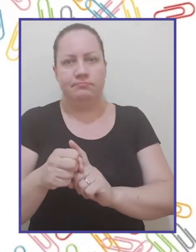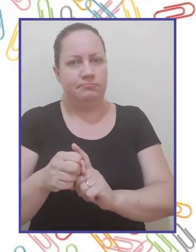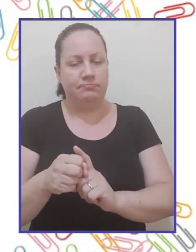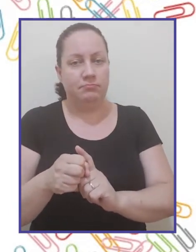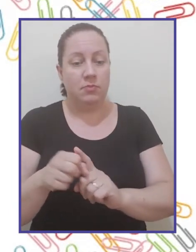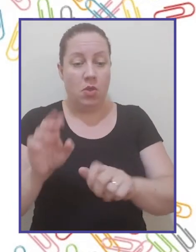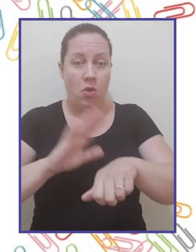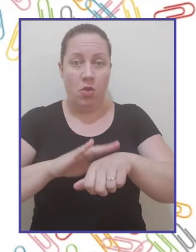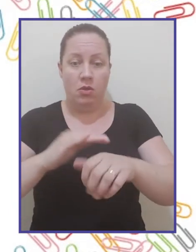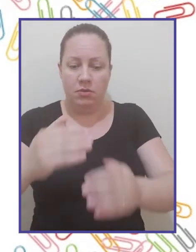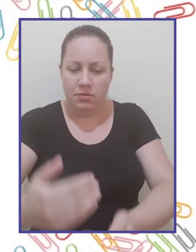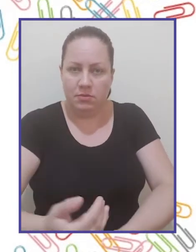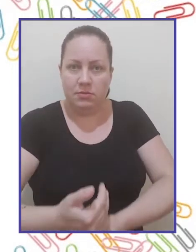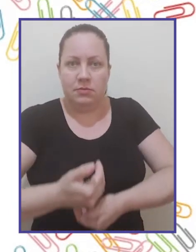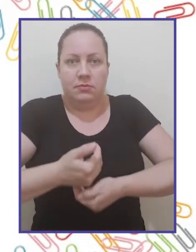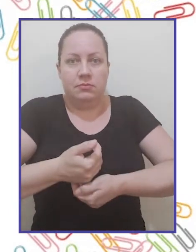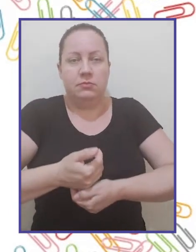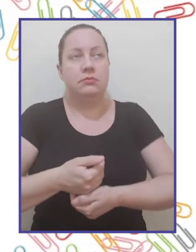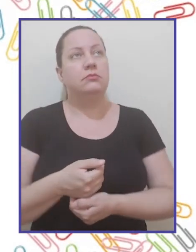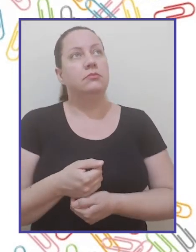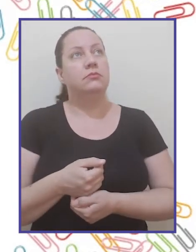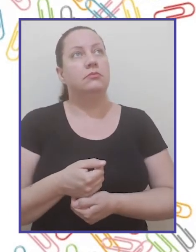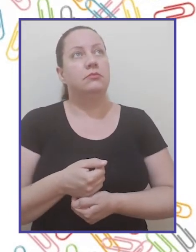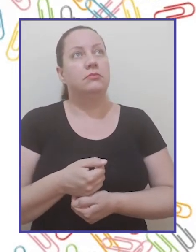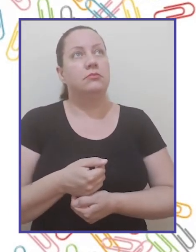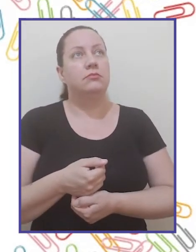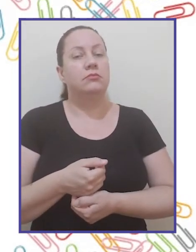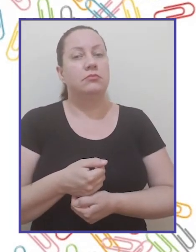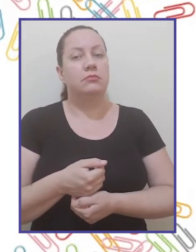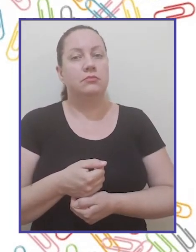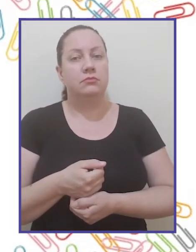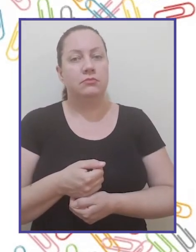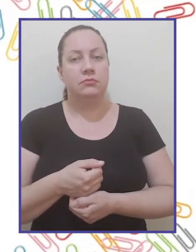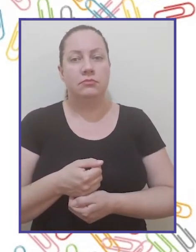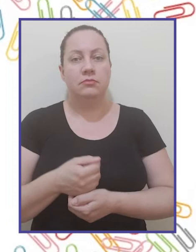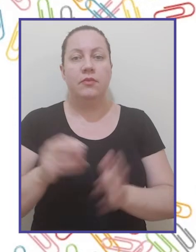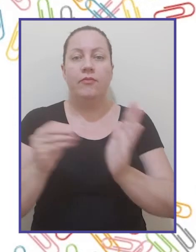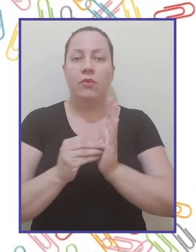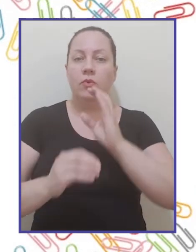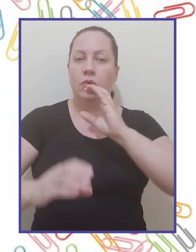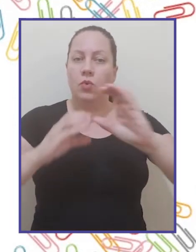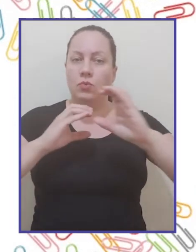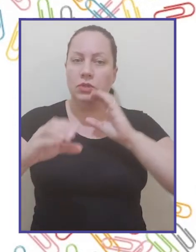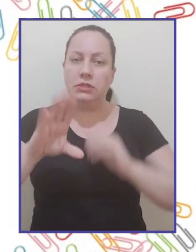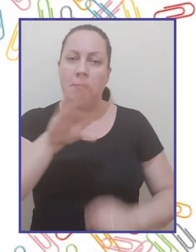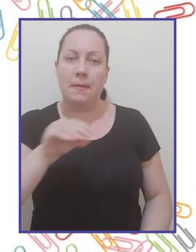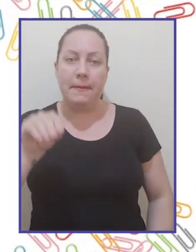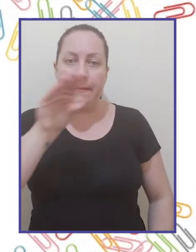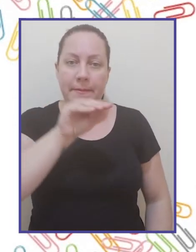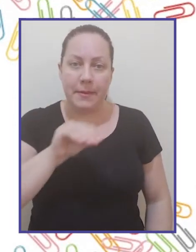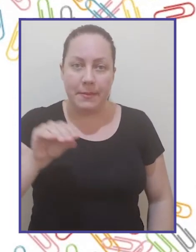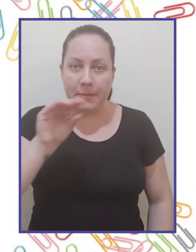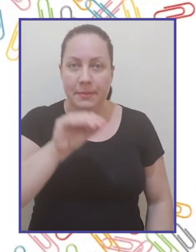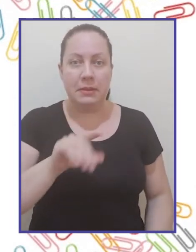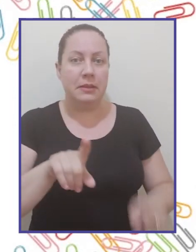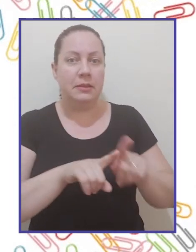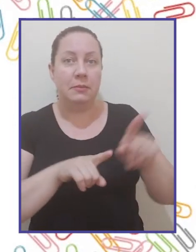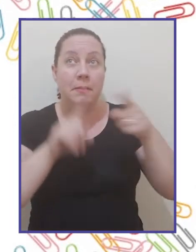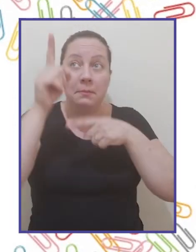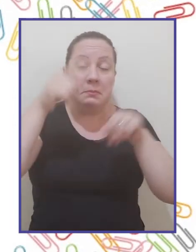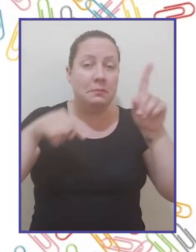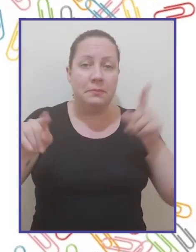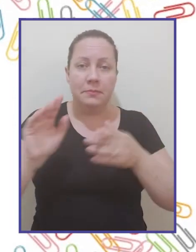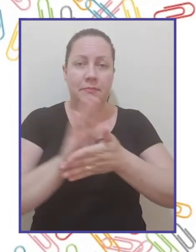Quando é pego no colo é indiferente ou rígido, ausência de comunicação verbal ou não